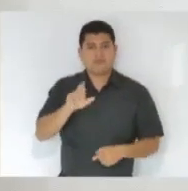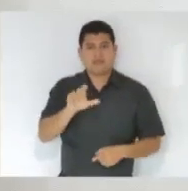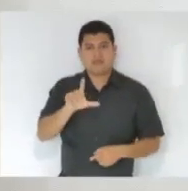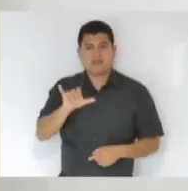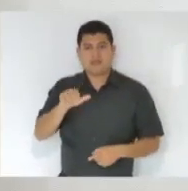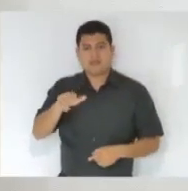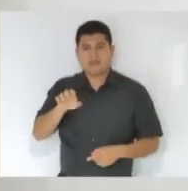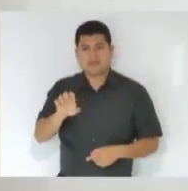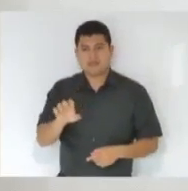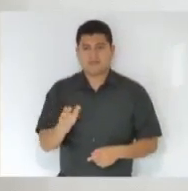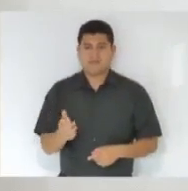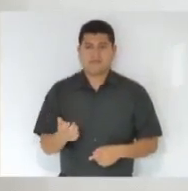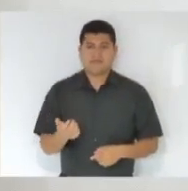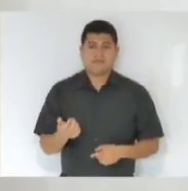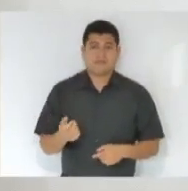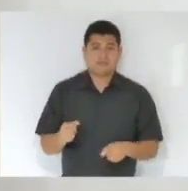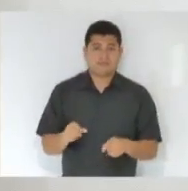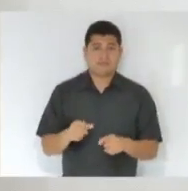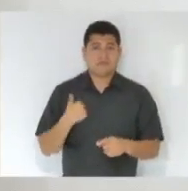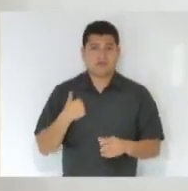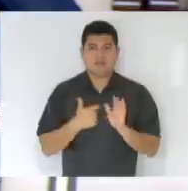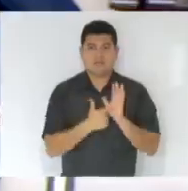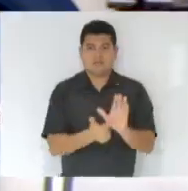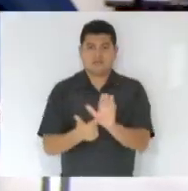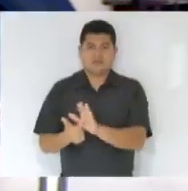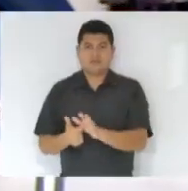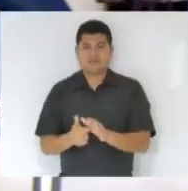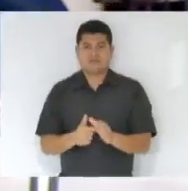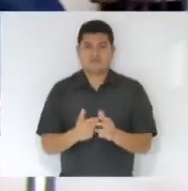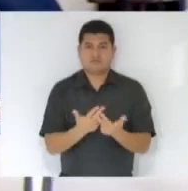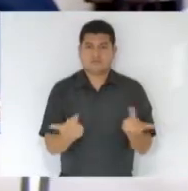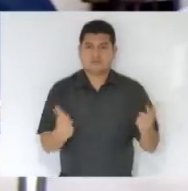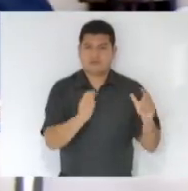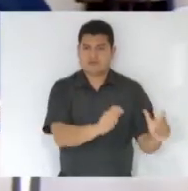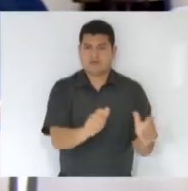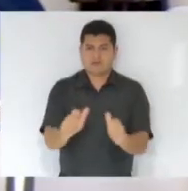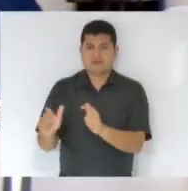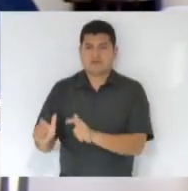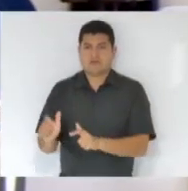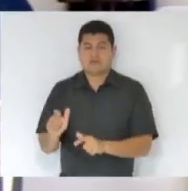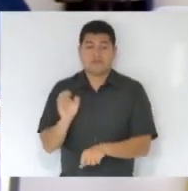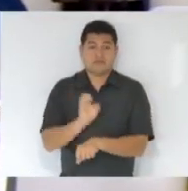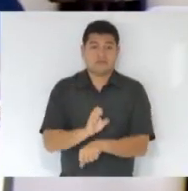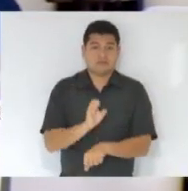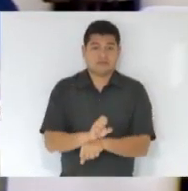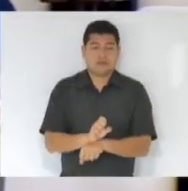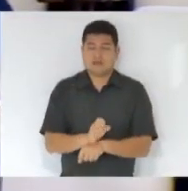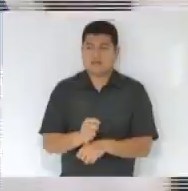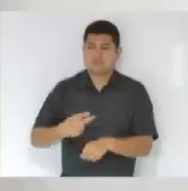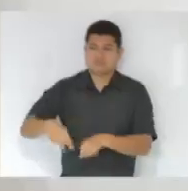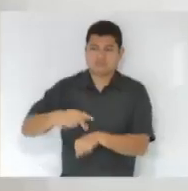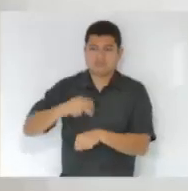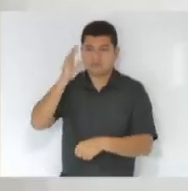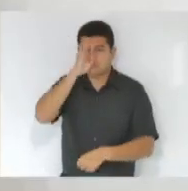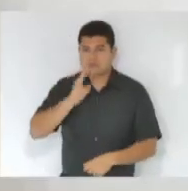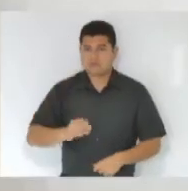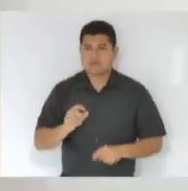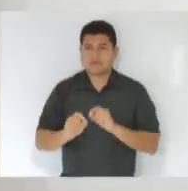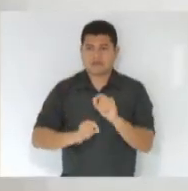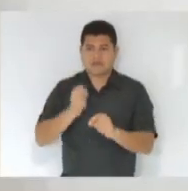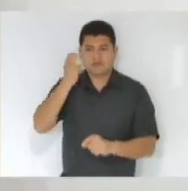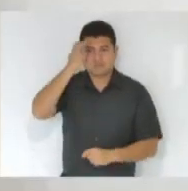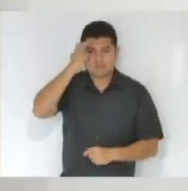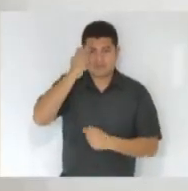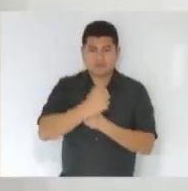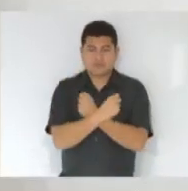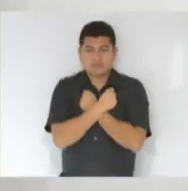fazendo a apresentação desse programa para vários locais, vários lugares, estados do país, justamente para disseminar a cultura do abraço, a cultura da